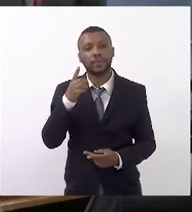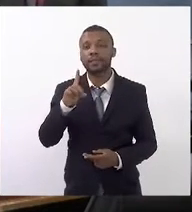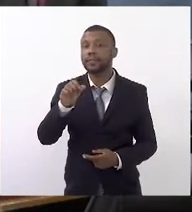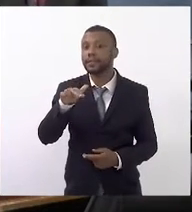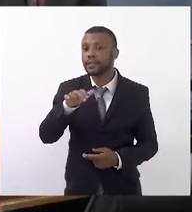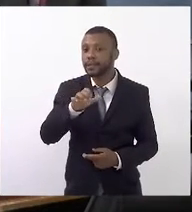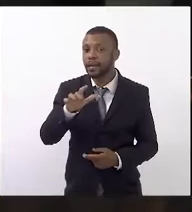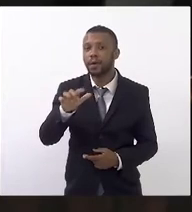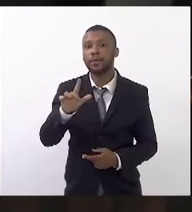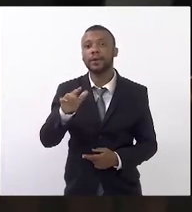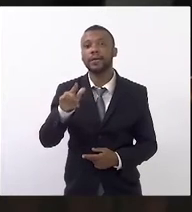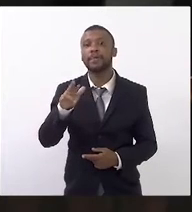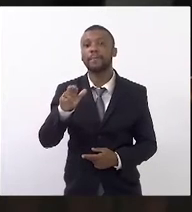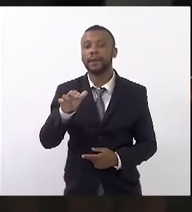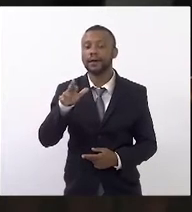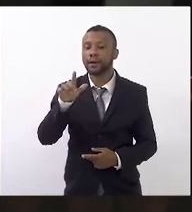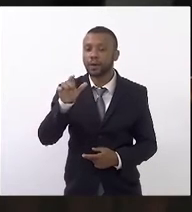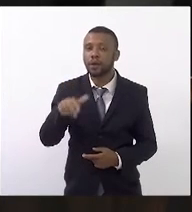Eu queria,